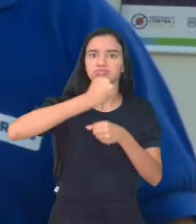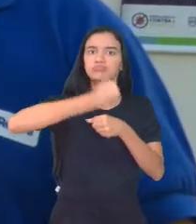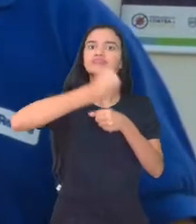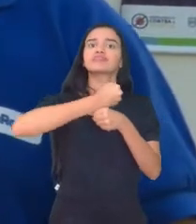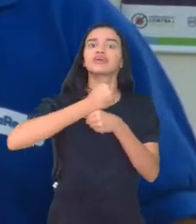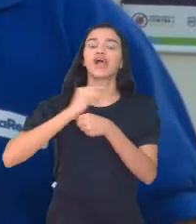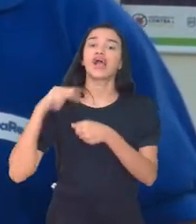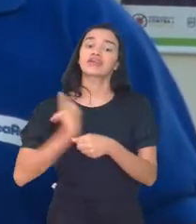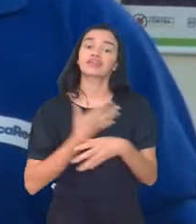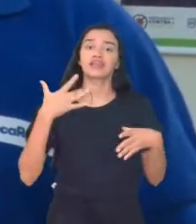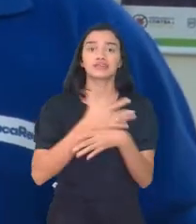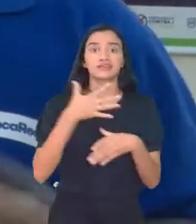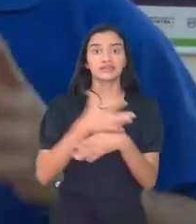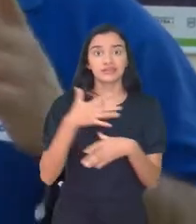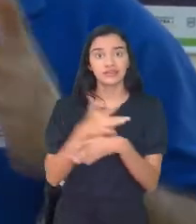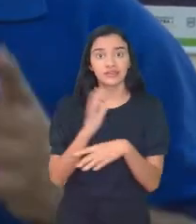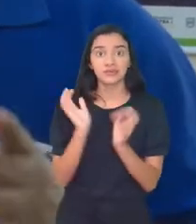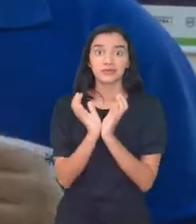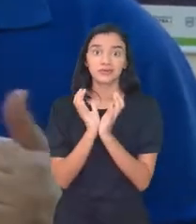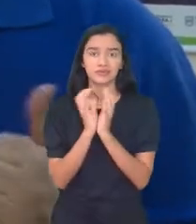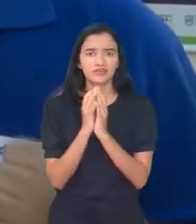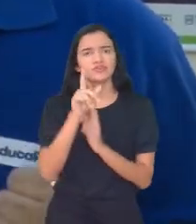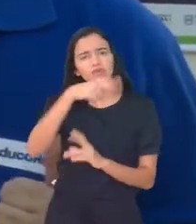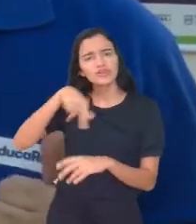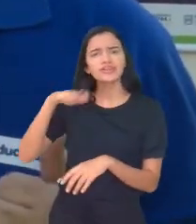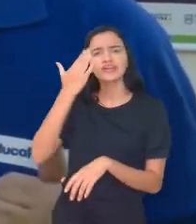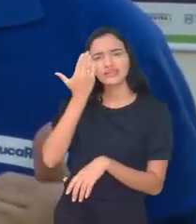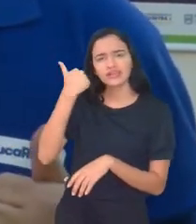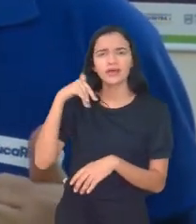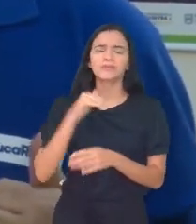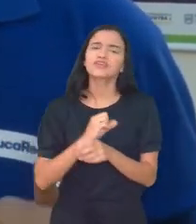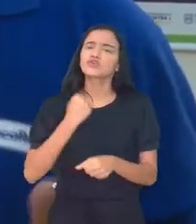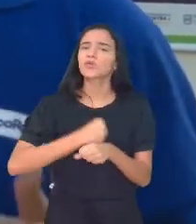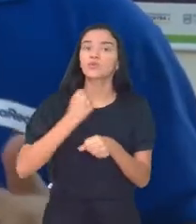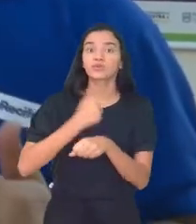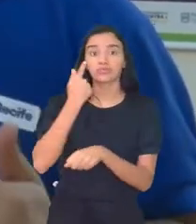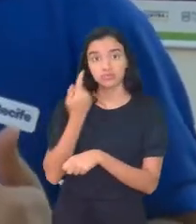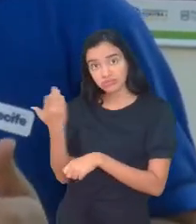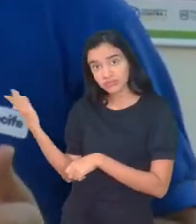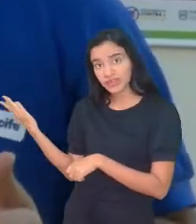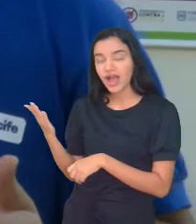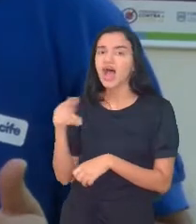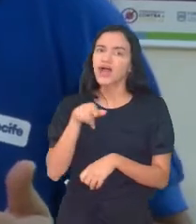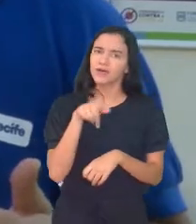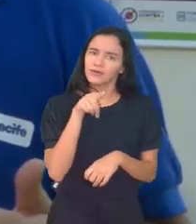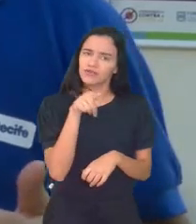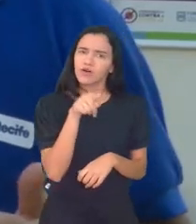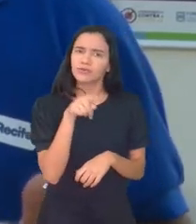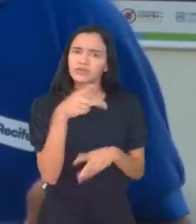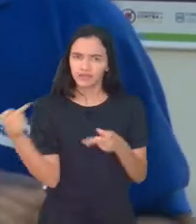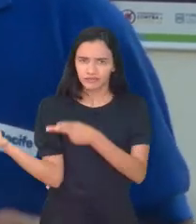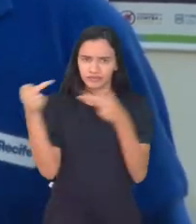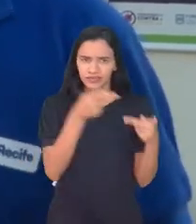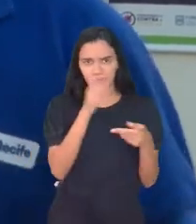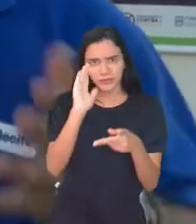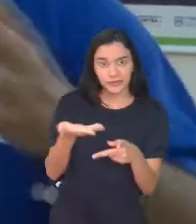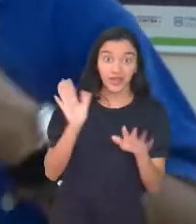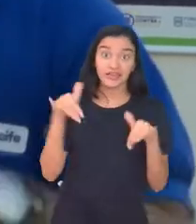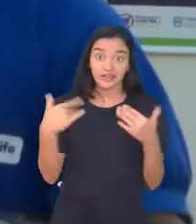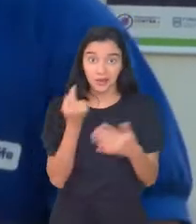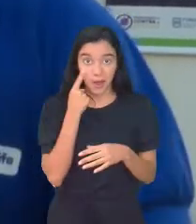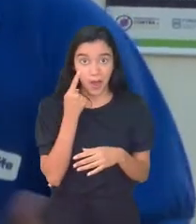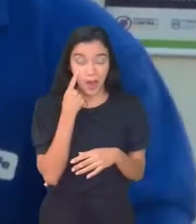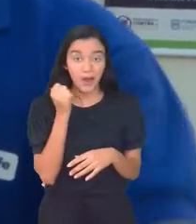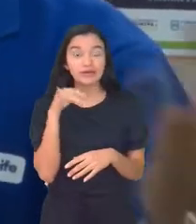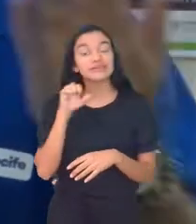daqui da cidade do Recife. Você sabe que construção é essa? Já esteve aqui em algum momento? Então, ó, se